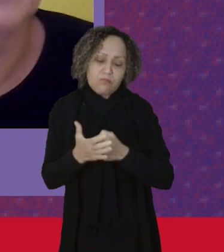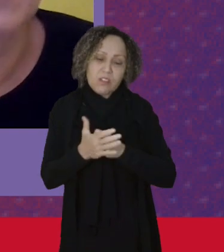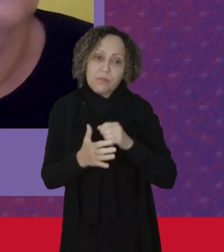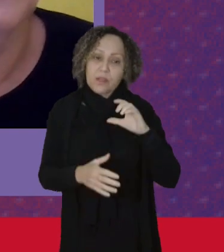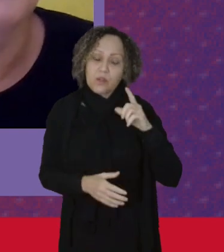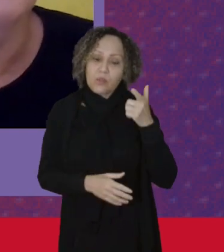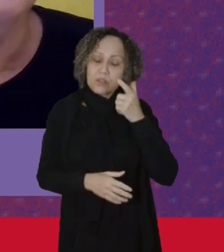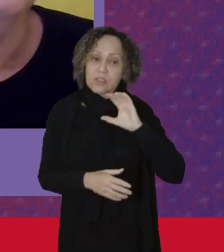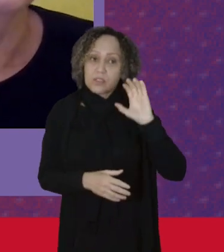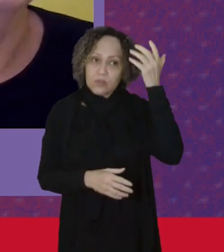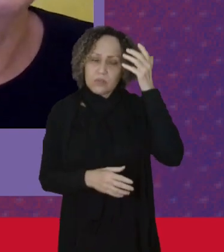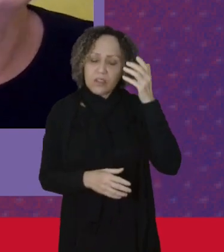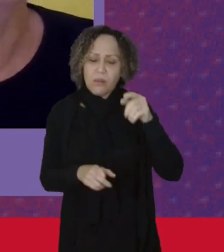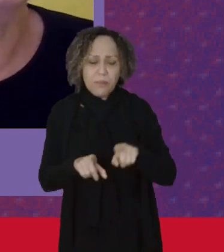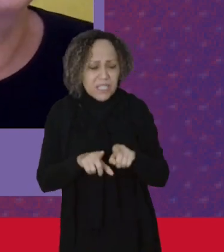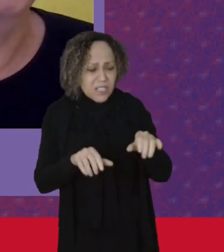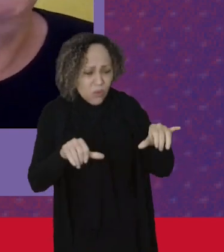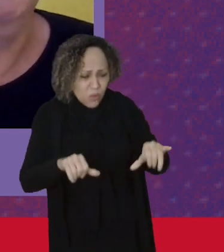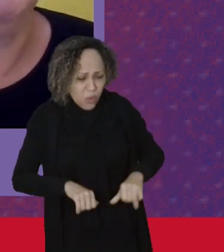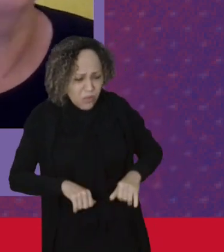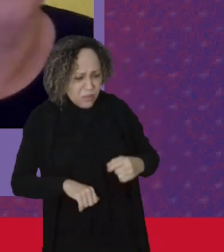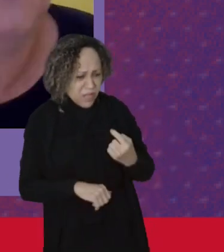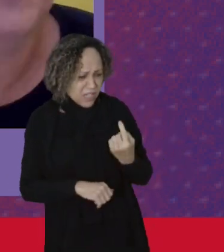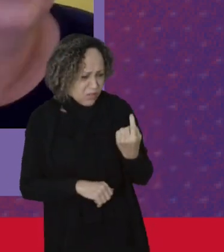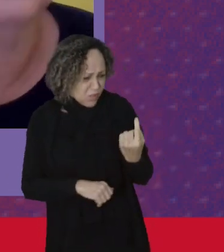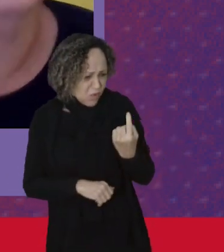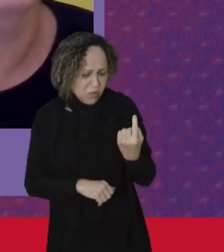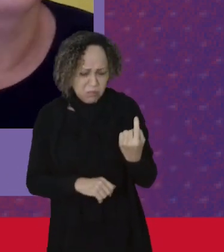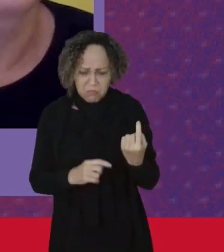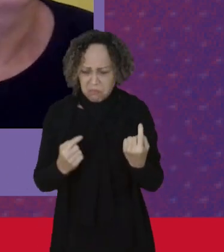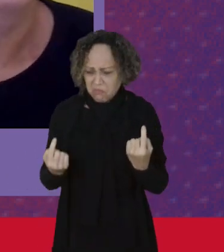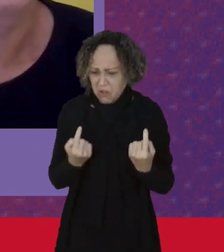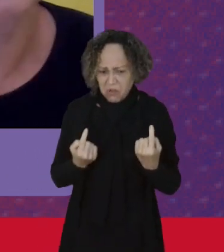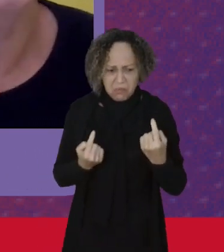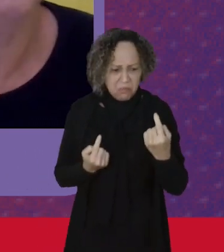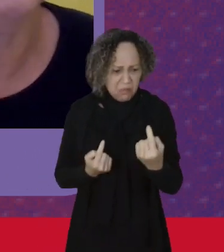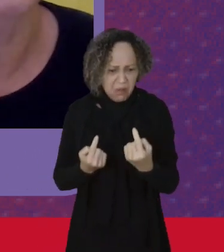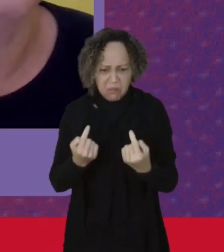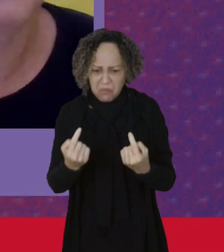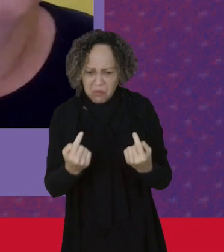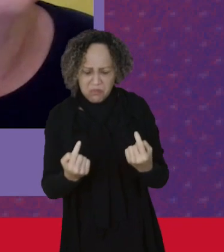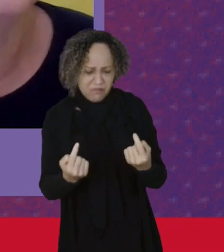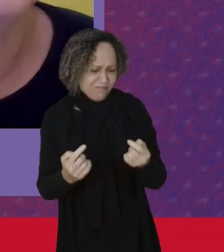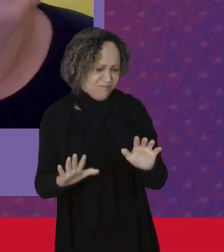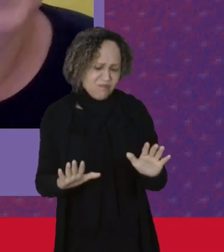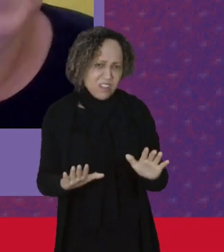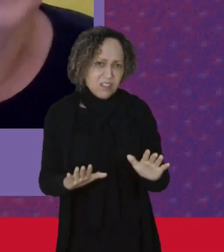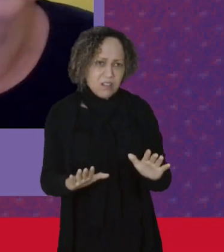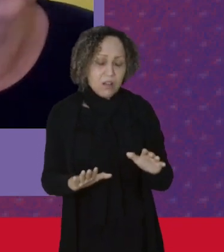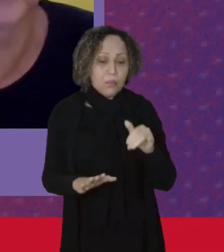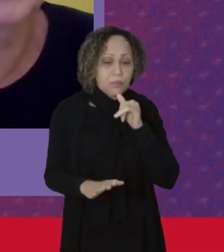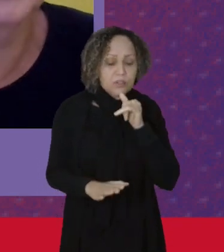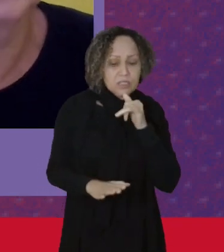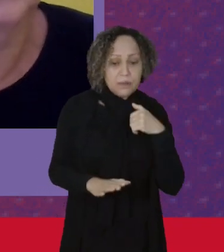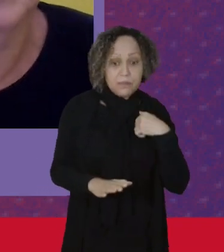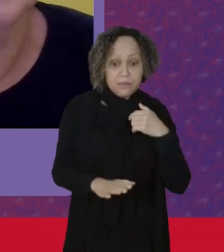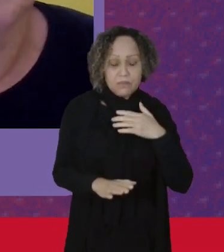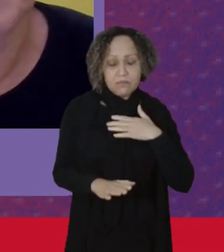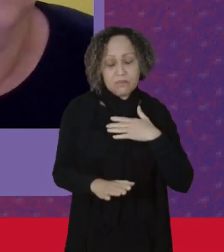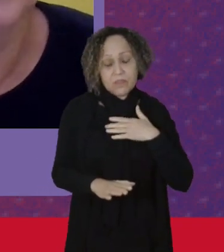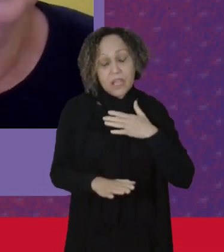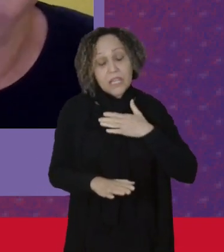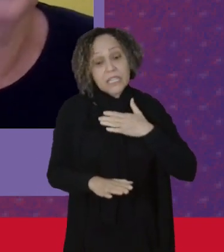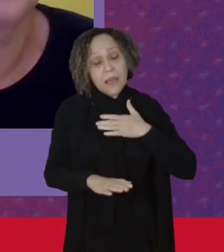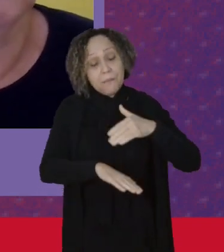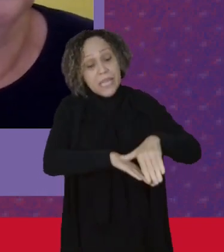Como eu disse na aula, em vez de ir para fora, vou dizer, todo mundo na minha rua está desempregada, todas as mulheres